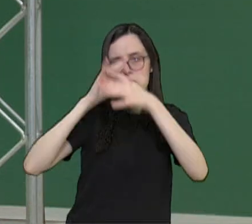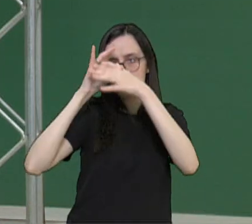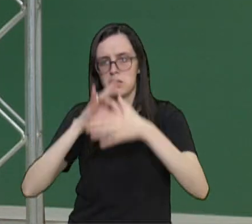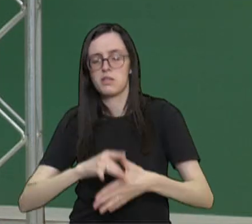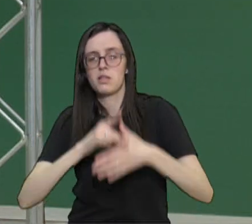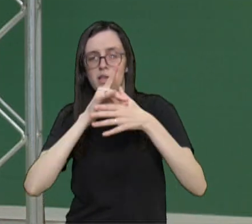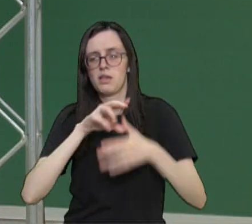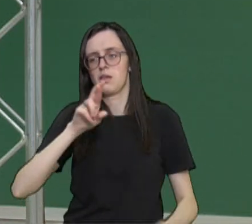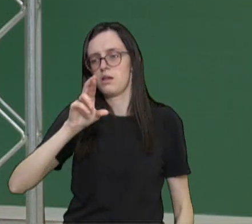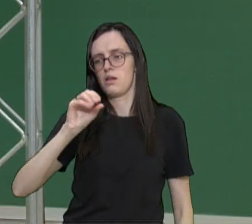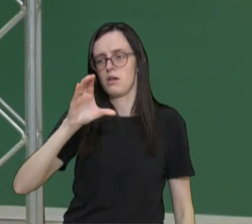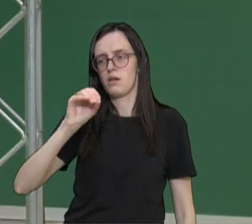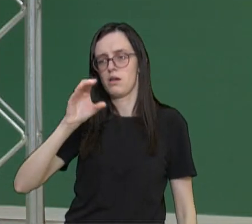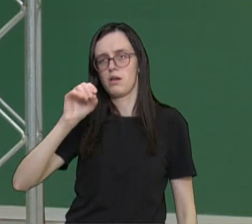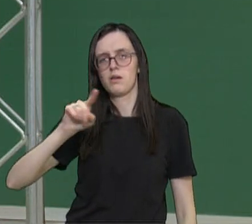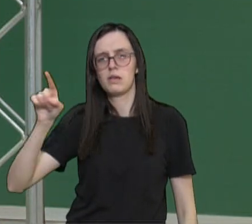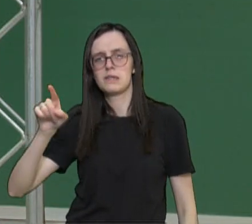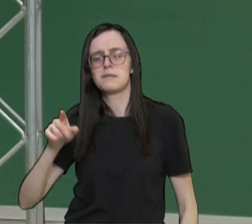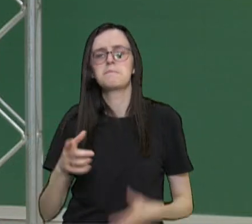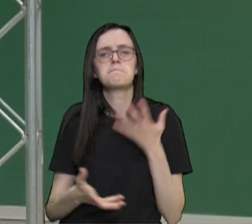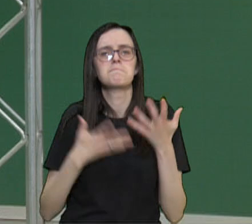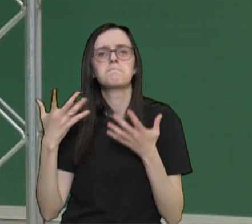E o Rococó ficou uma arte meio